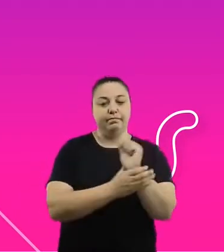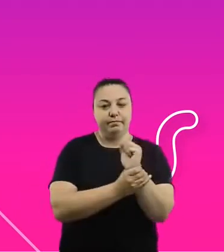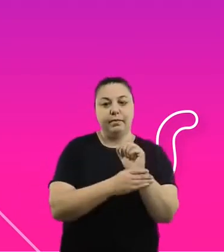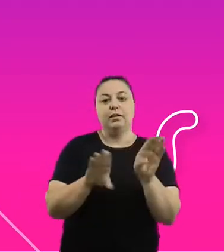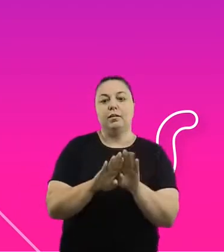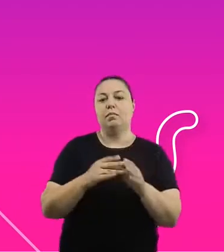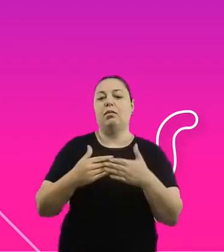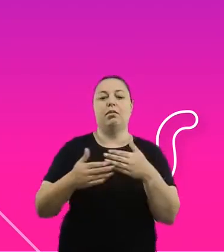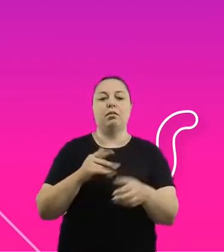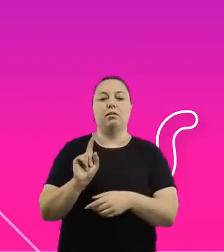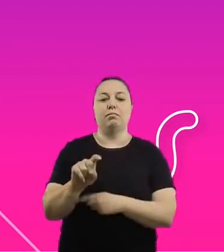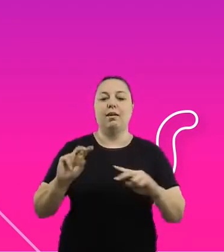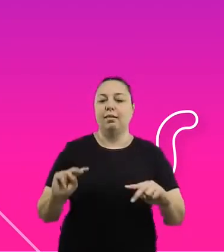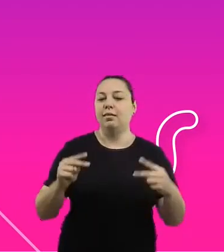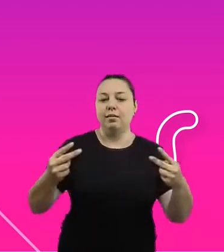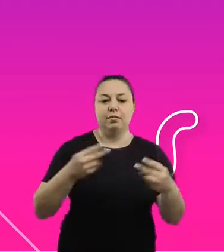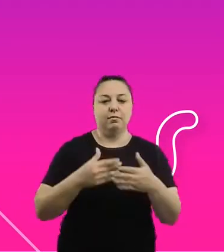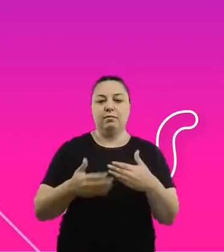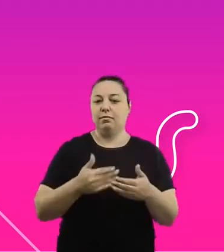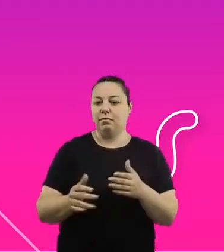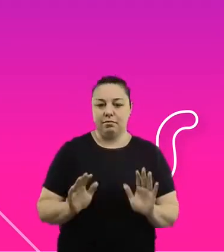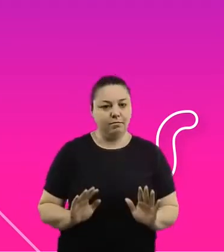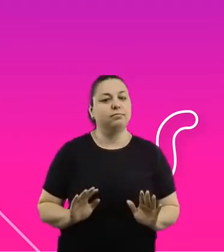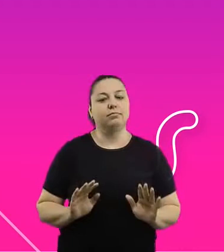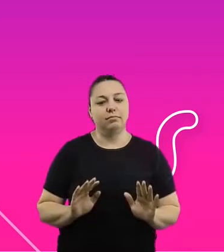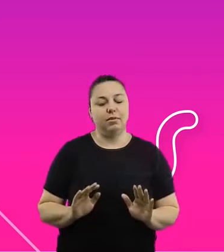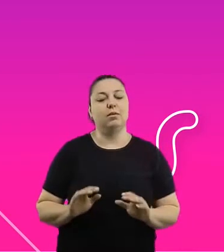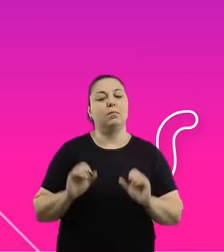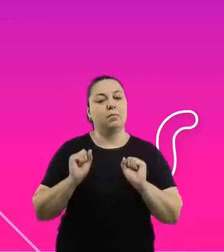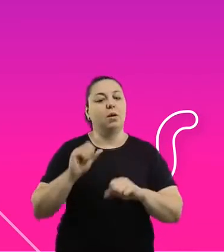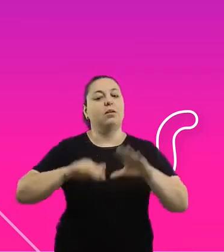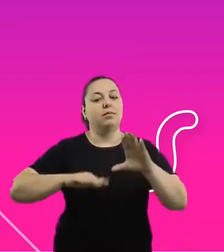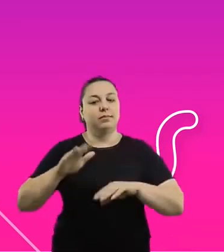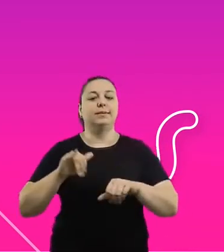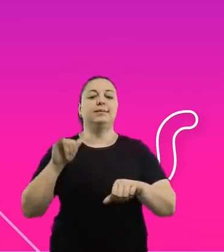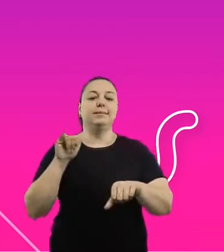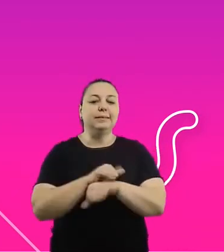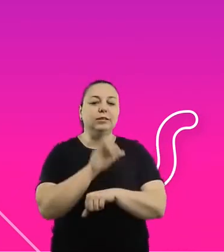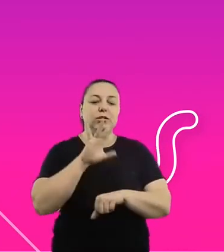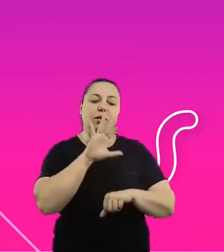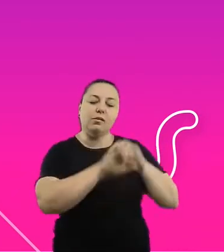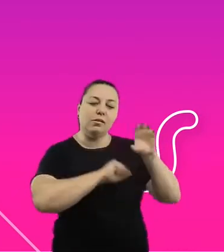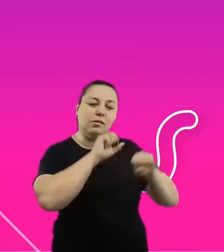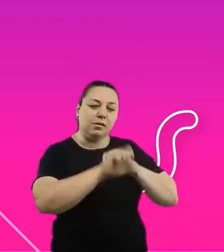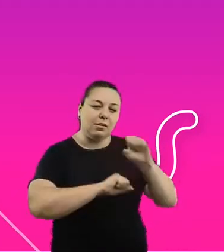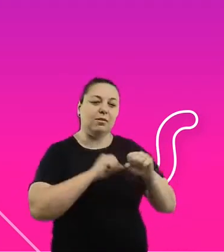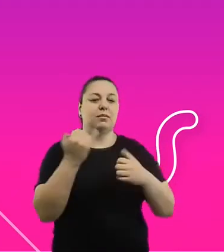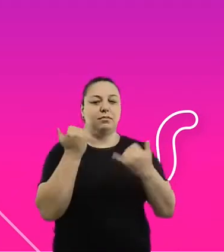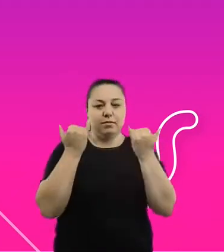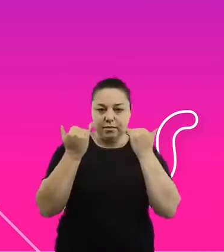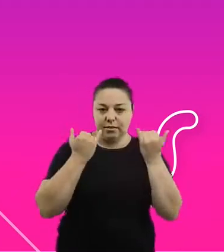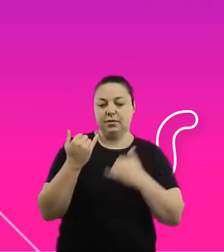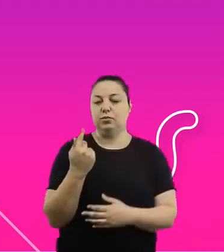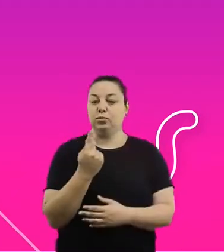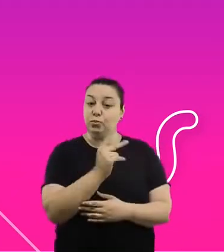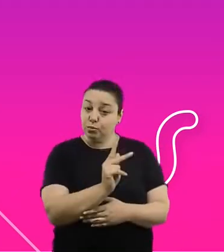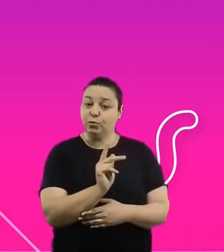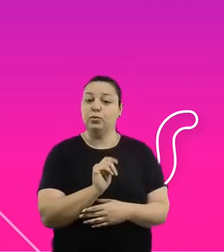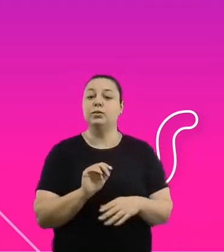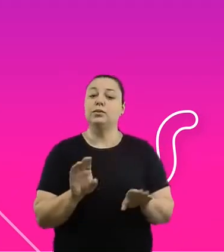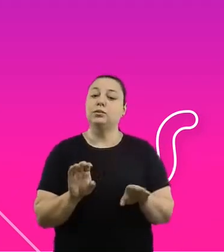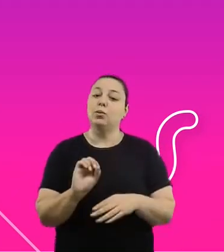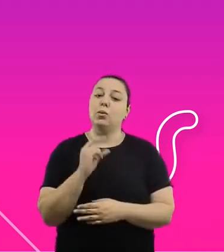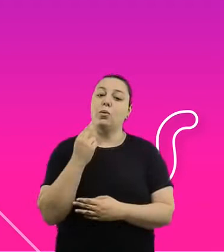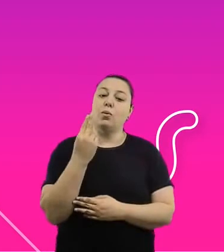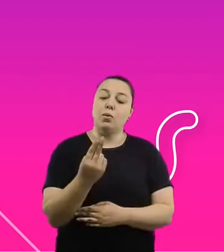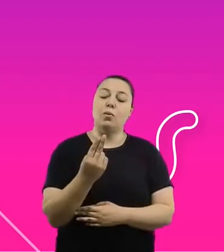ter algum golpe ali, seja para coletar informações pessoais suas, ou seja, também para infectar, por